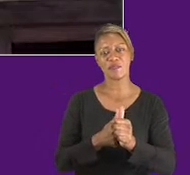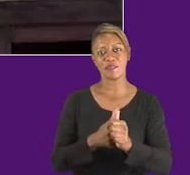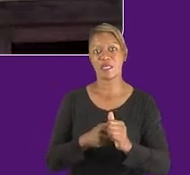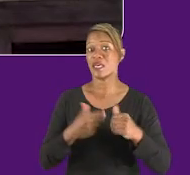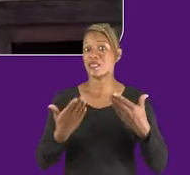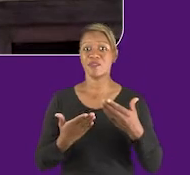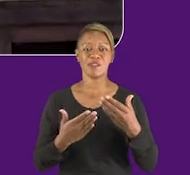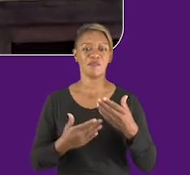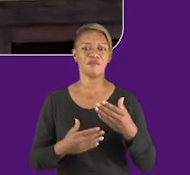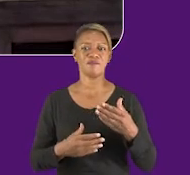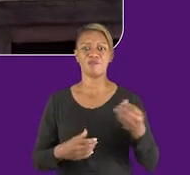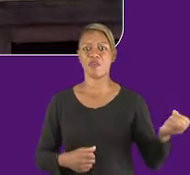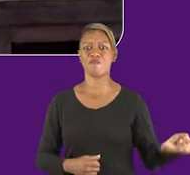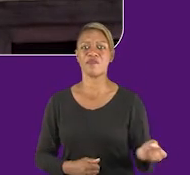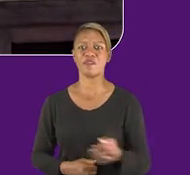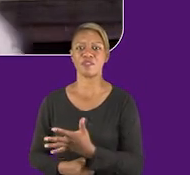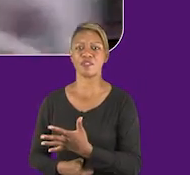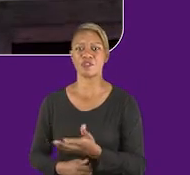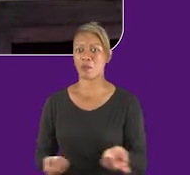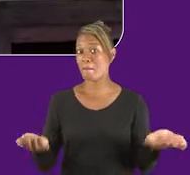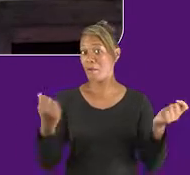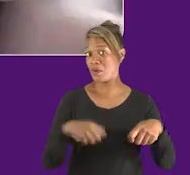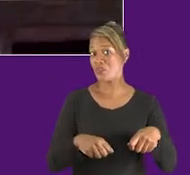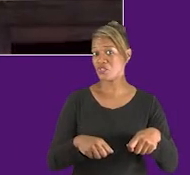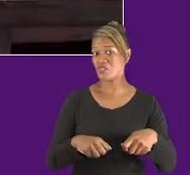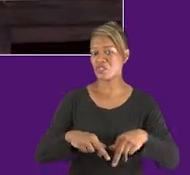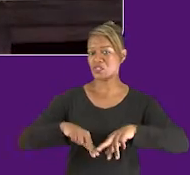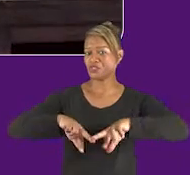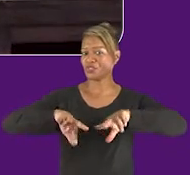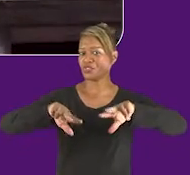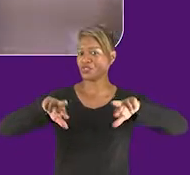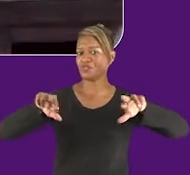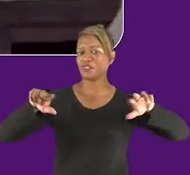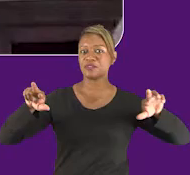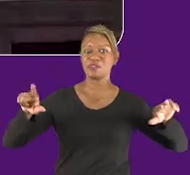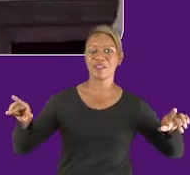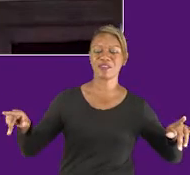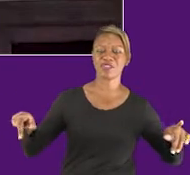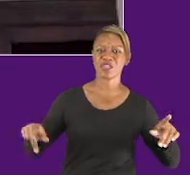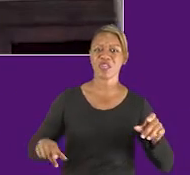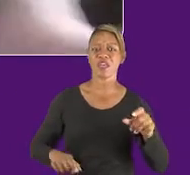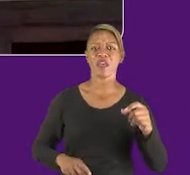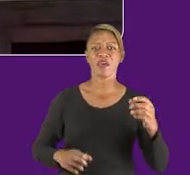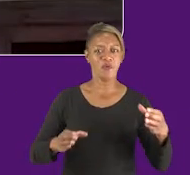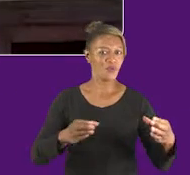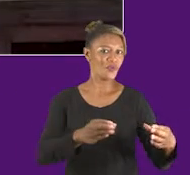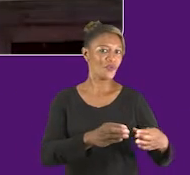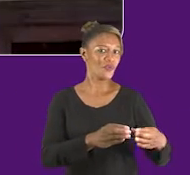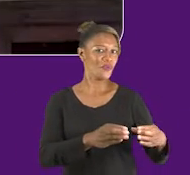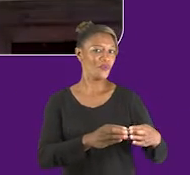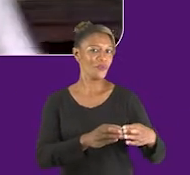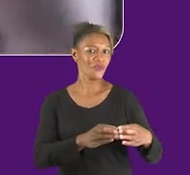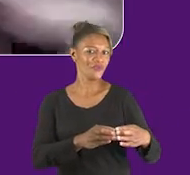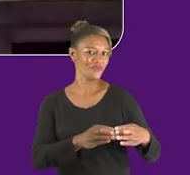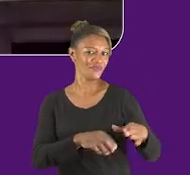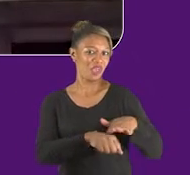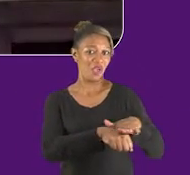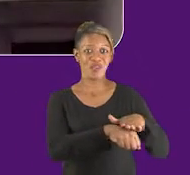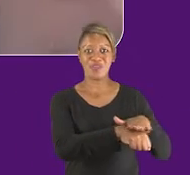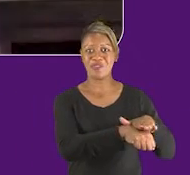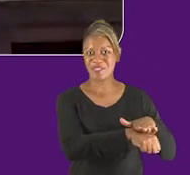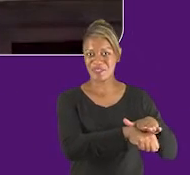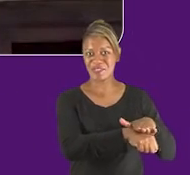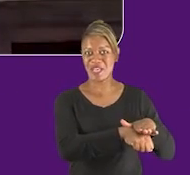ela tem muito a ver com a capacidade ou com a diversidade das pessoas que estão nessa conversa então quer dizer quanto mais